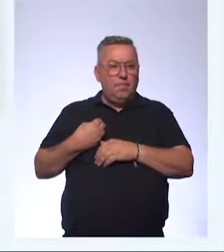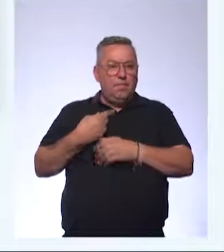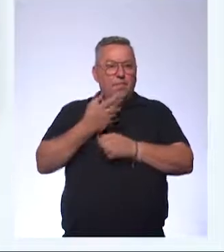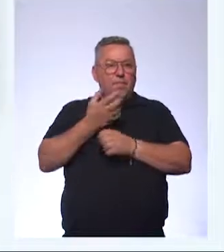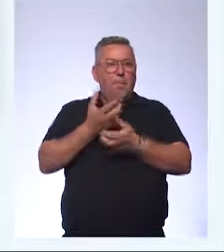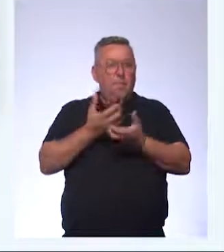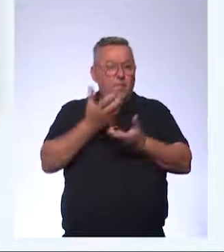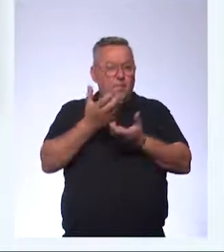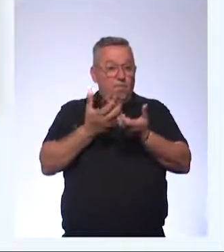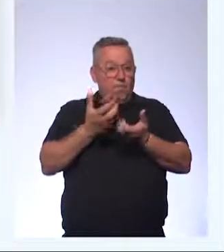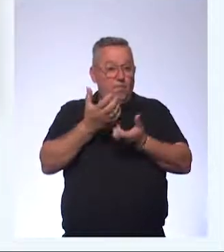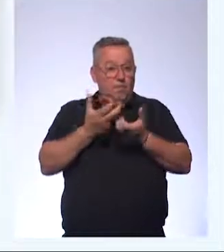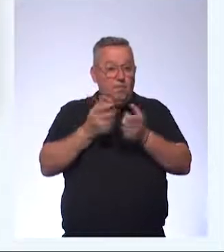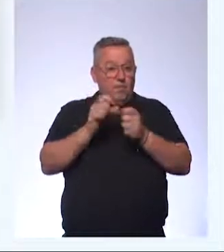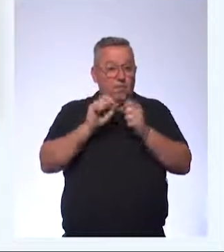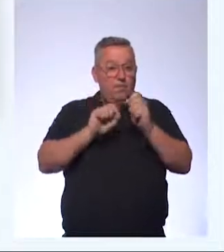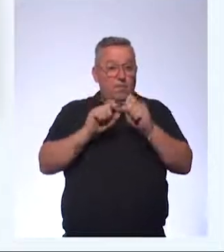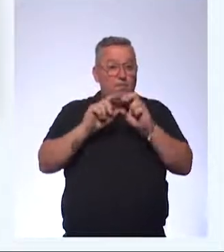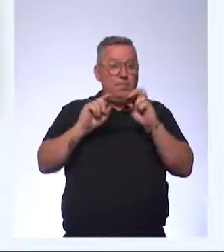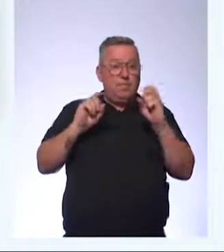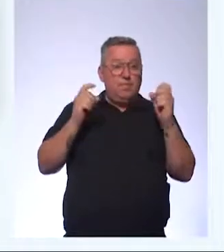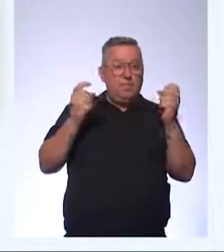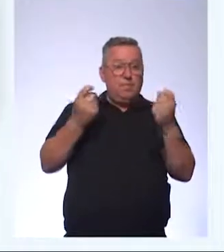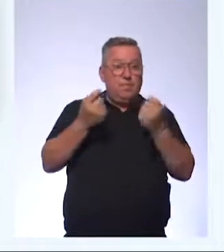fogueira, onde eles ficavam reunidos.